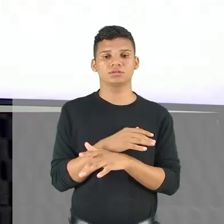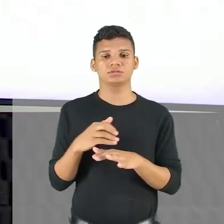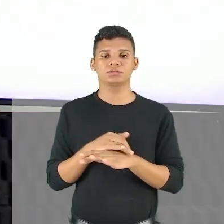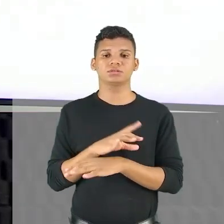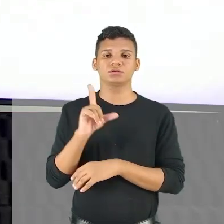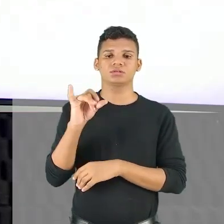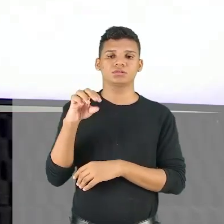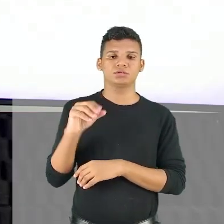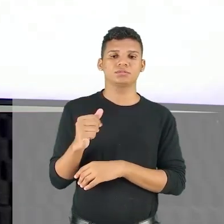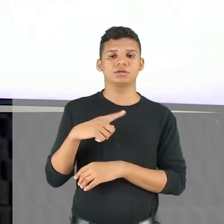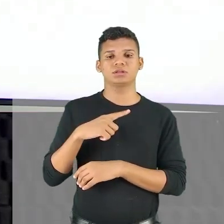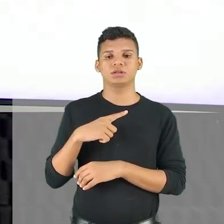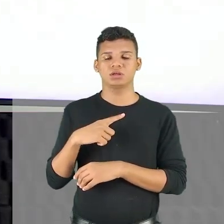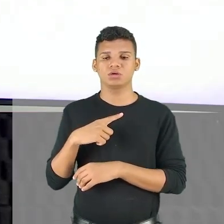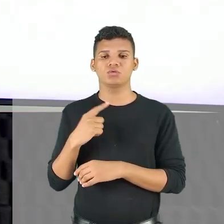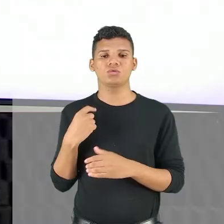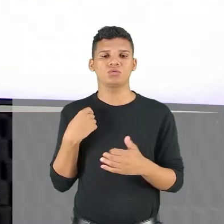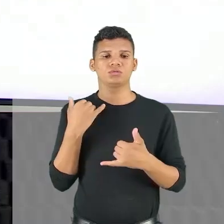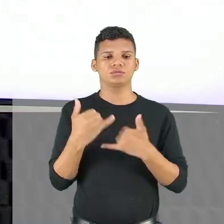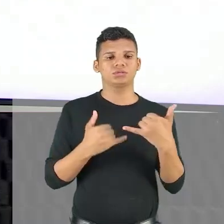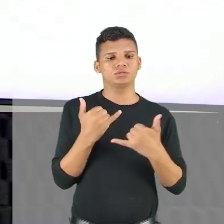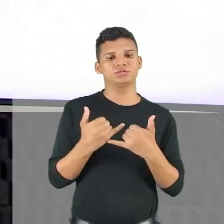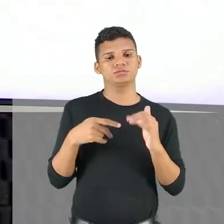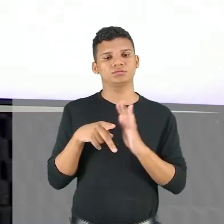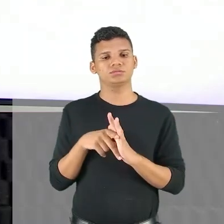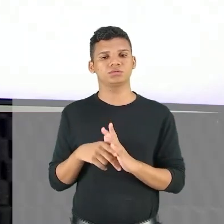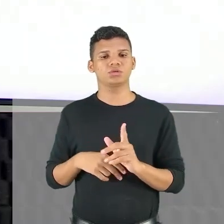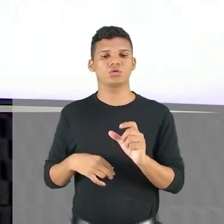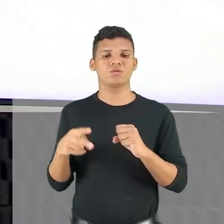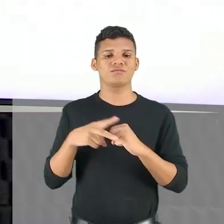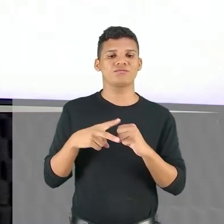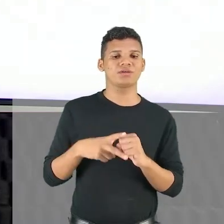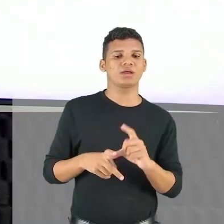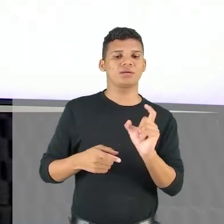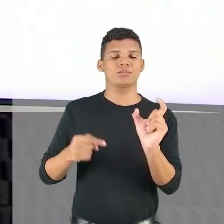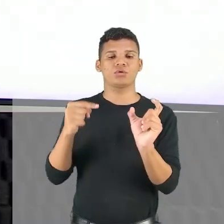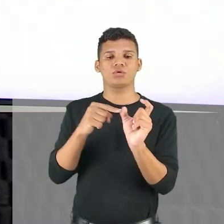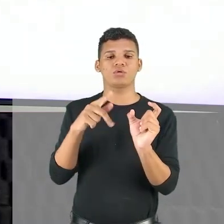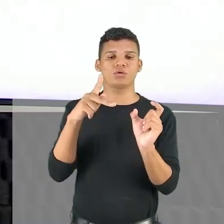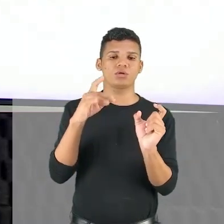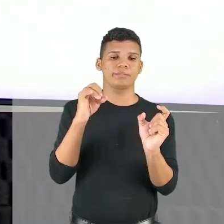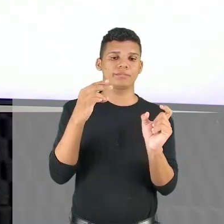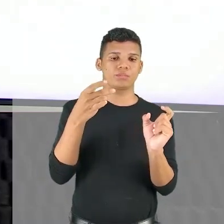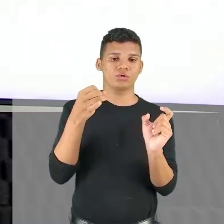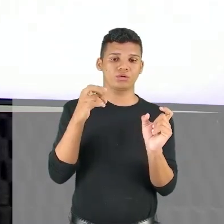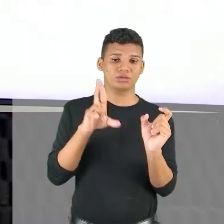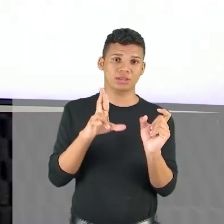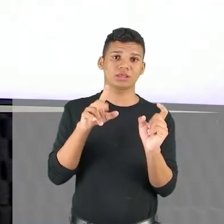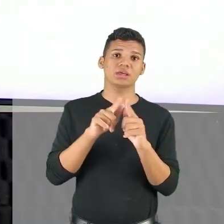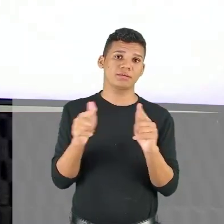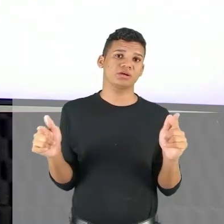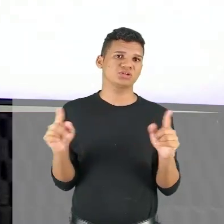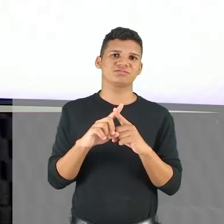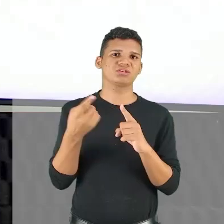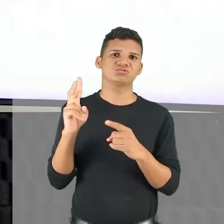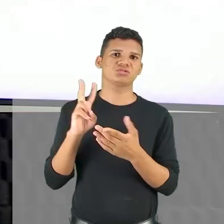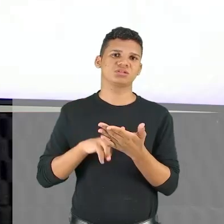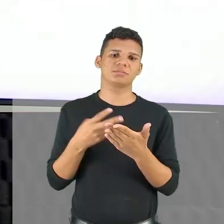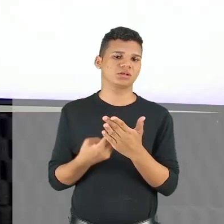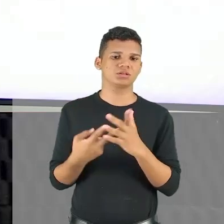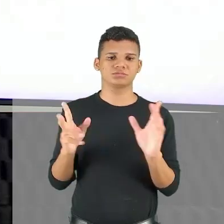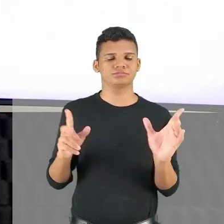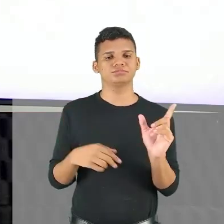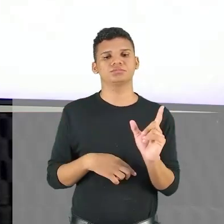de palavras com o verbo poner, né? Não é gramática, galera? Então, cai gramática no Enem. Não é somente interpretação textual.